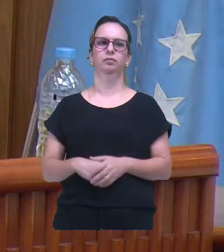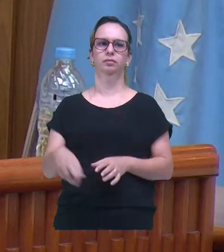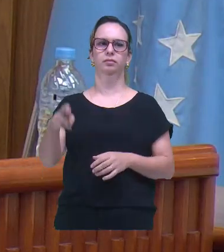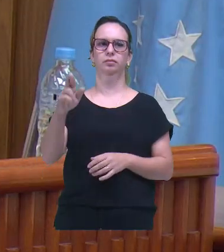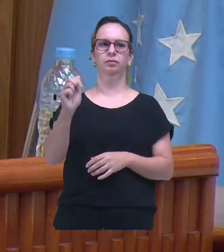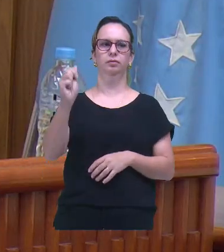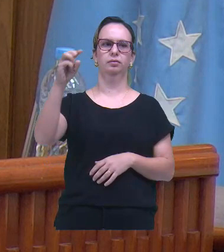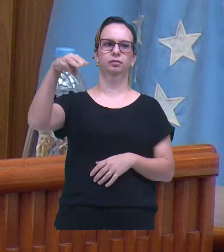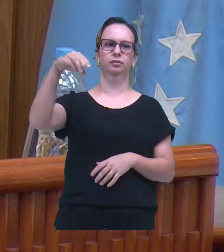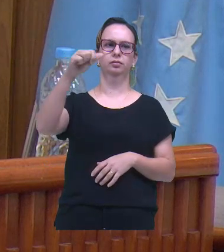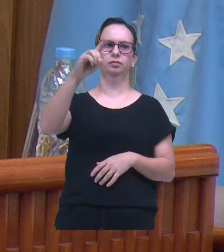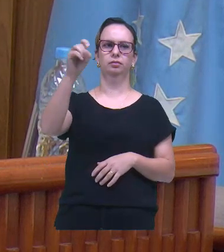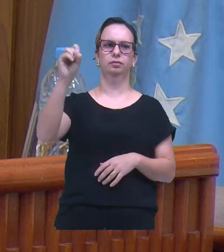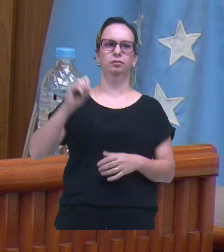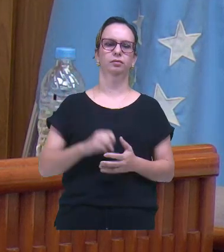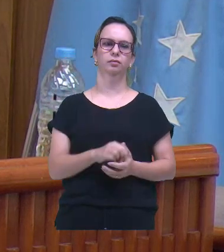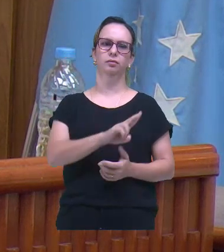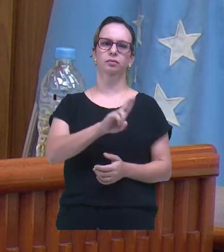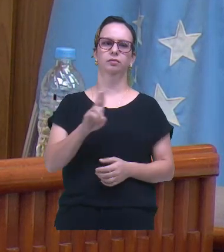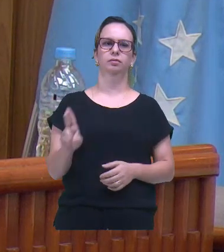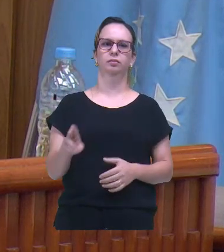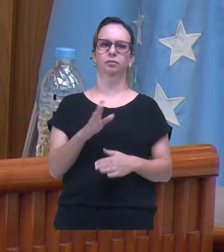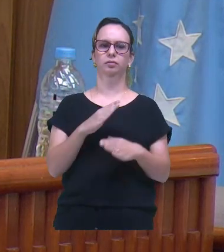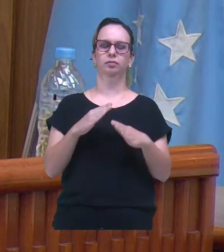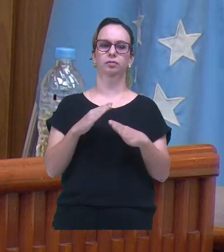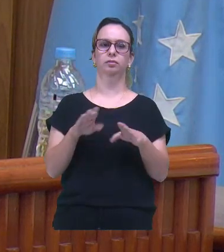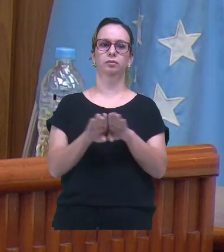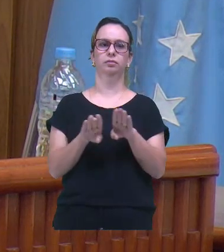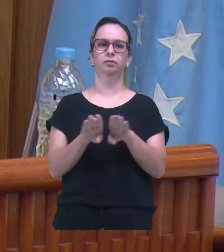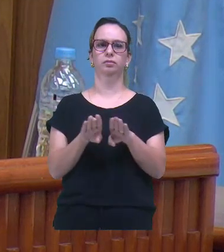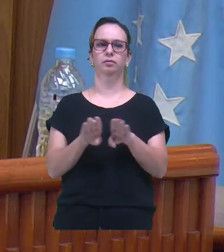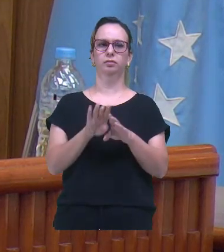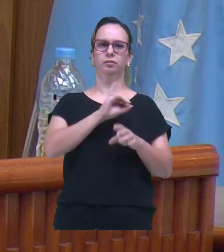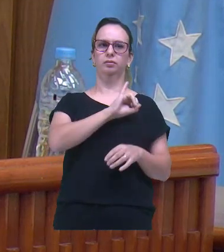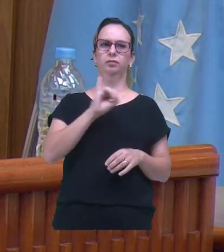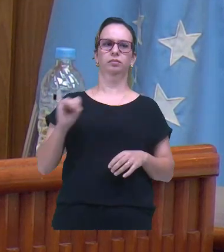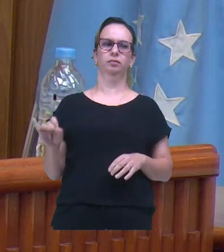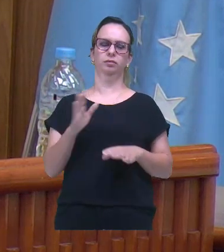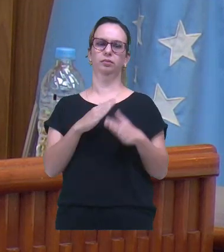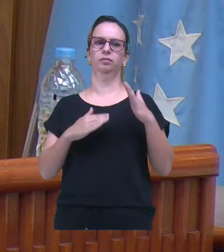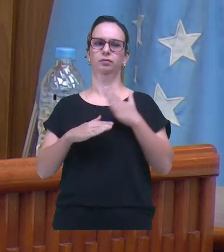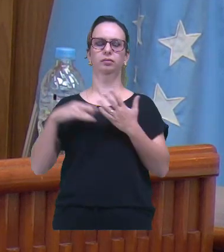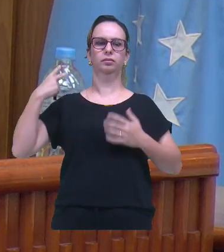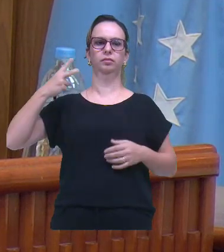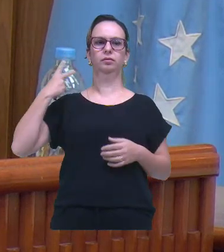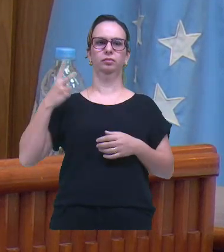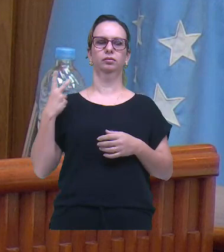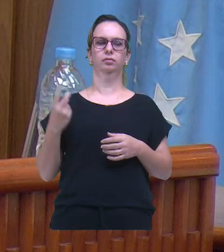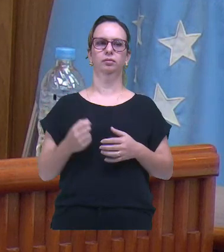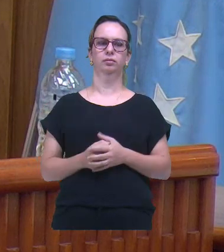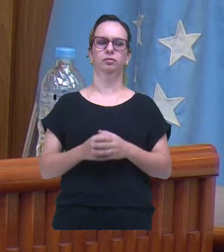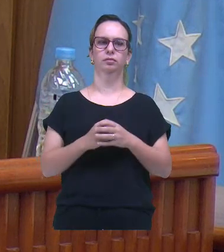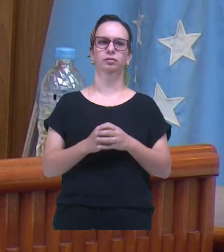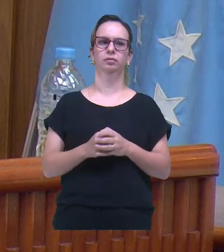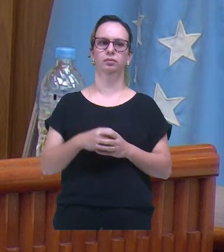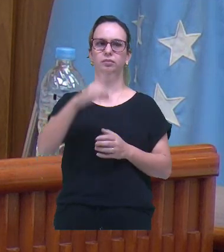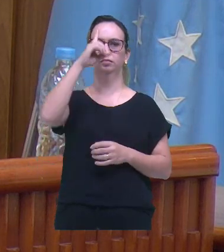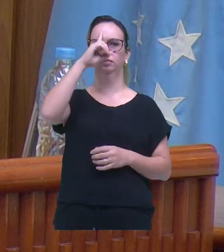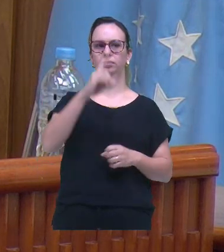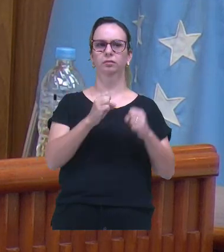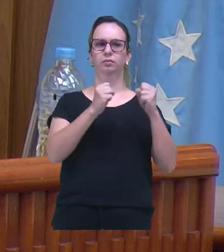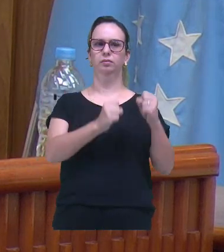Luiz Antônio Ramão. Em seu nome também, quero saudar todos os vereadores e autoridades aqui presentes e